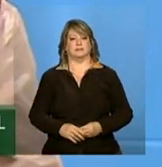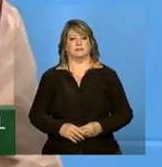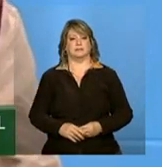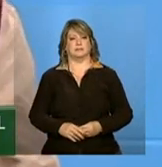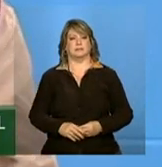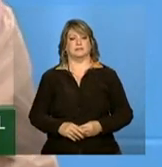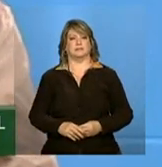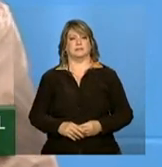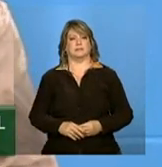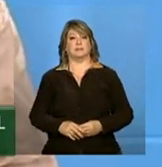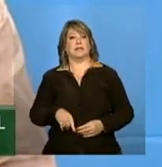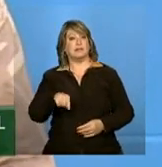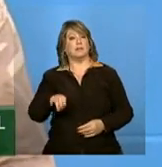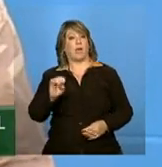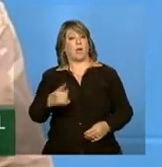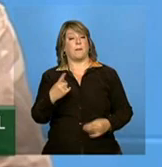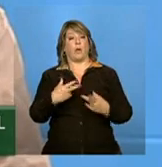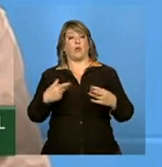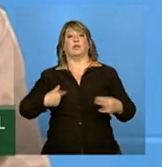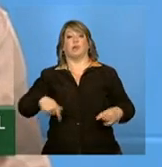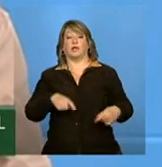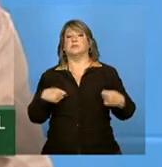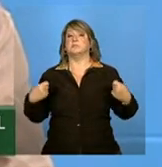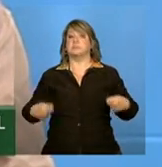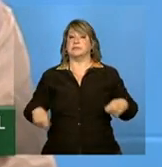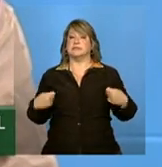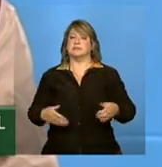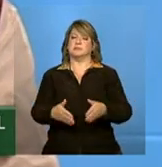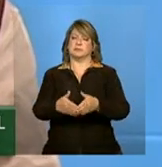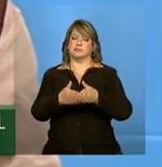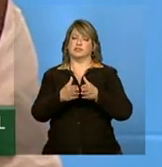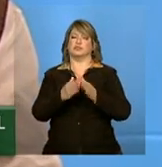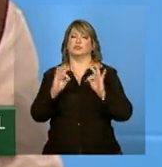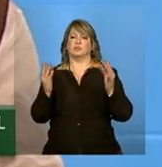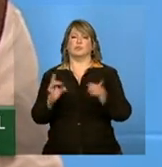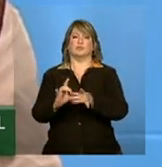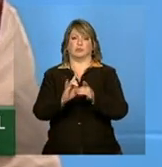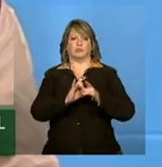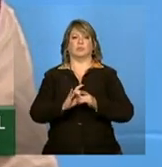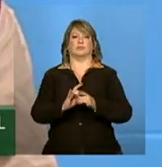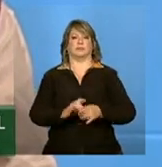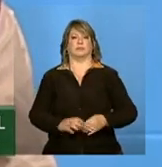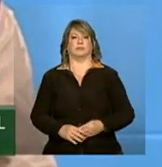2015. É algo que nós devemos pedir e conclamar conjuntamente.